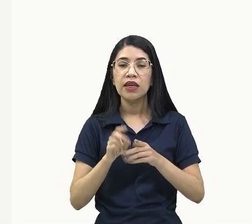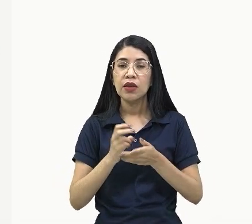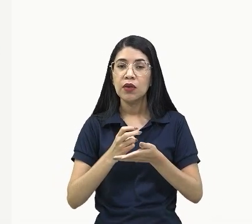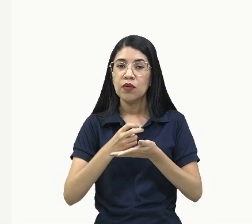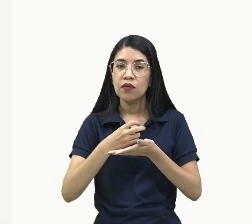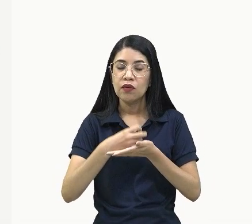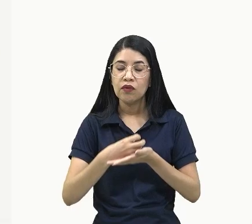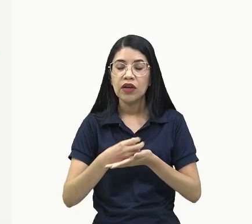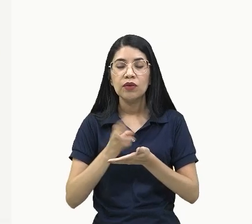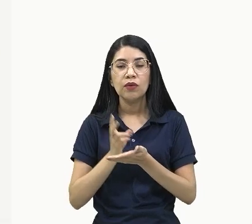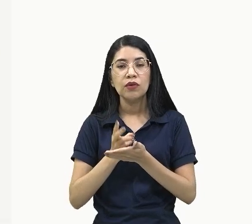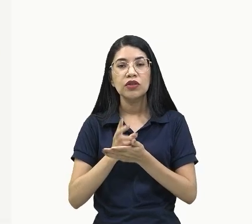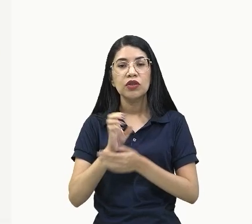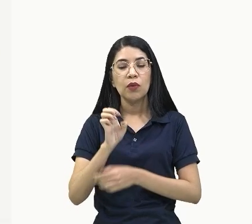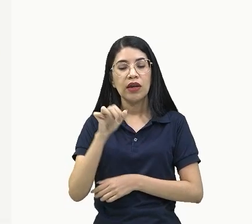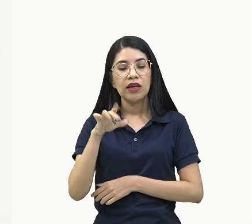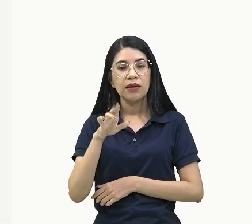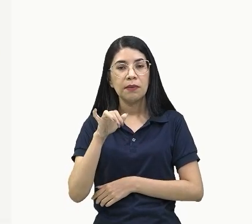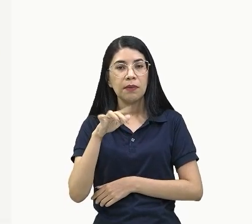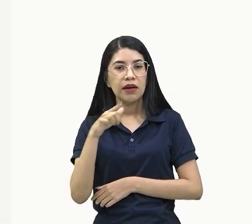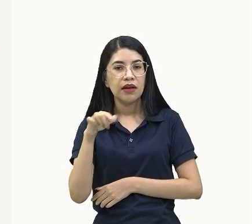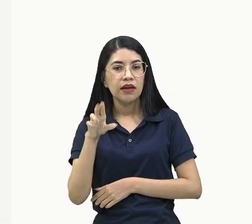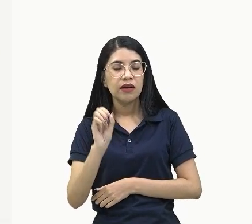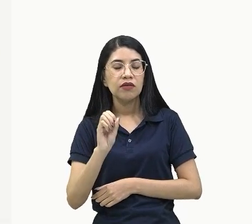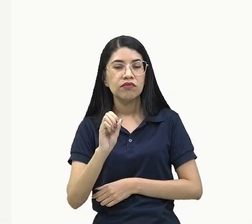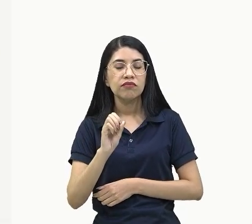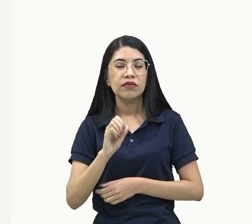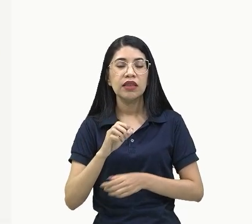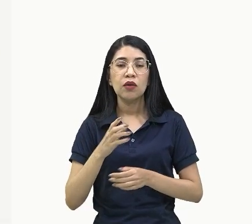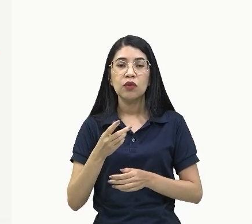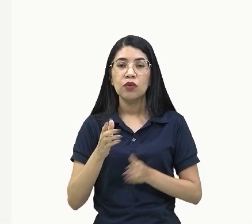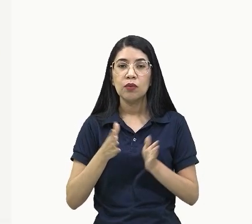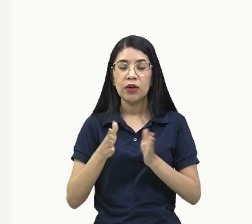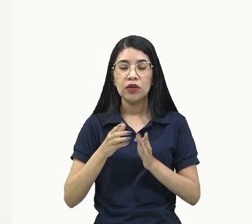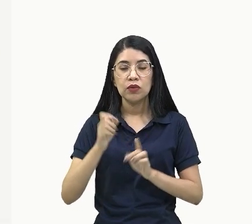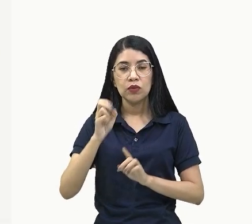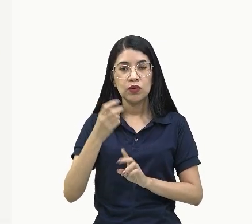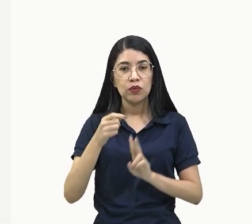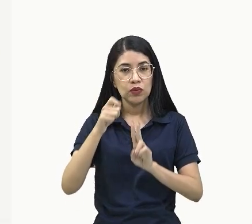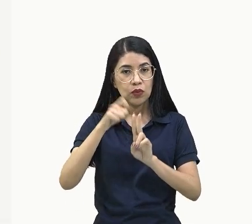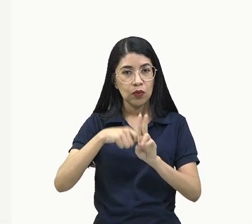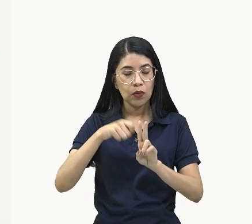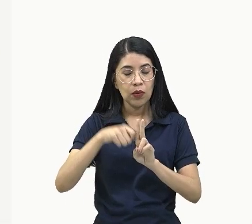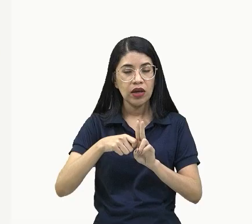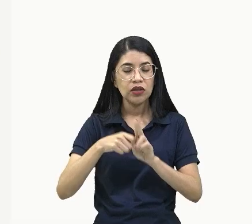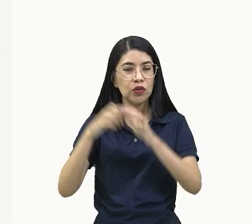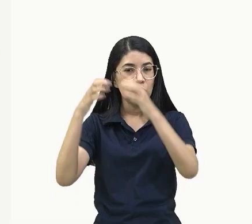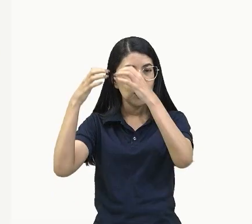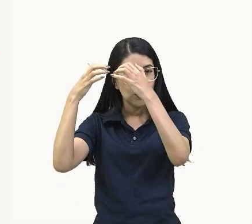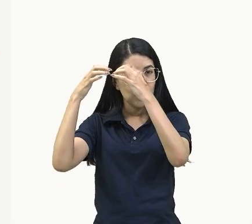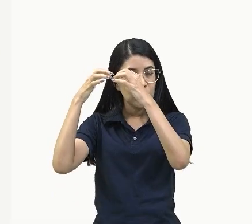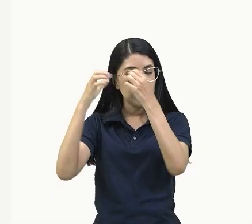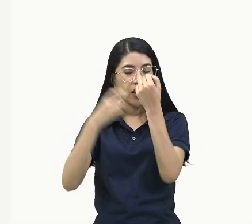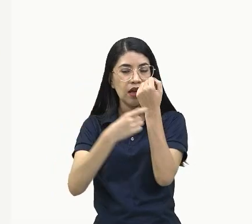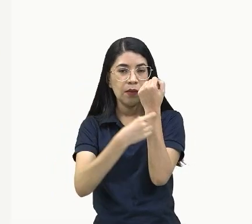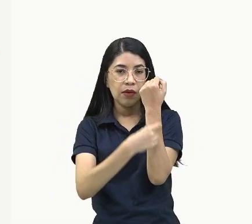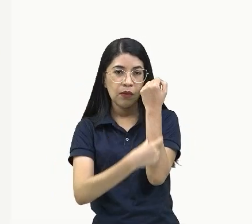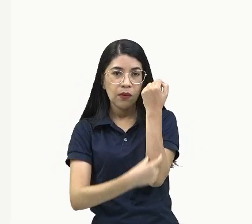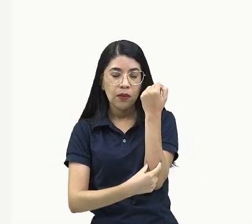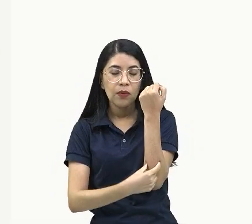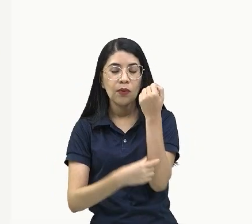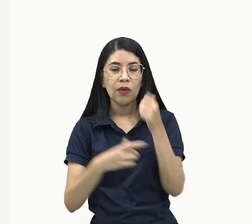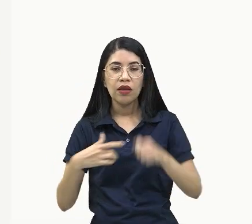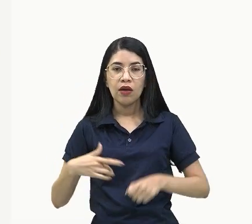ainda é chamado de embrião. Então, no segundo mês de gestação, vai ali o cérebro, coluna e outros